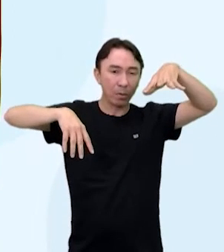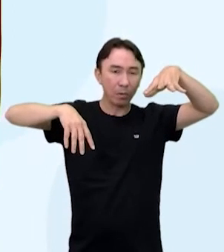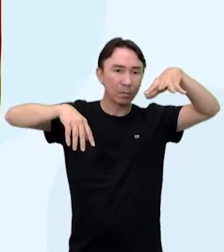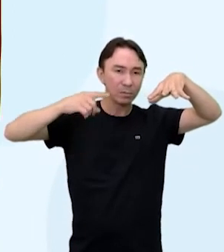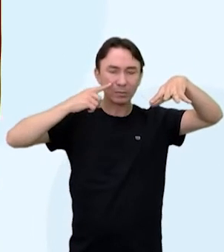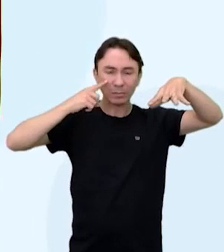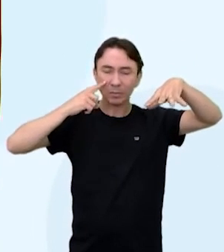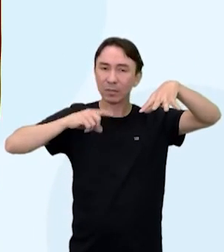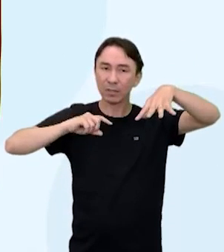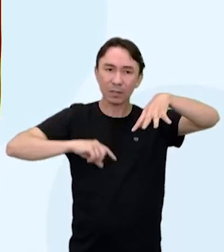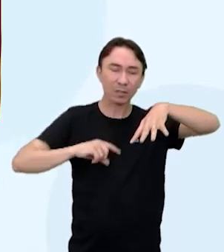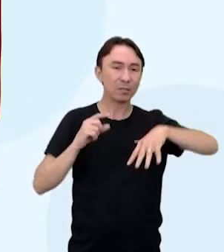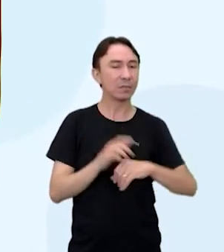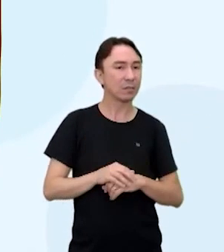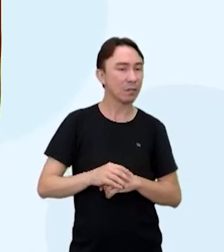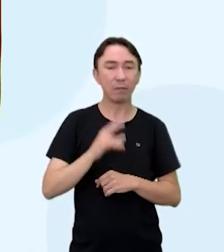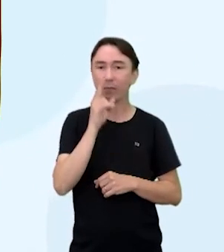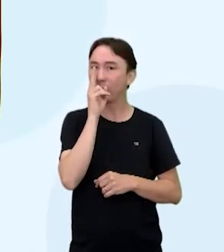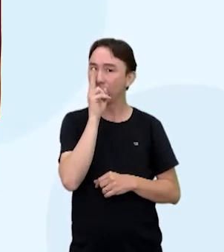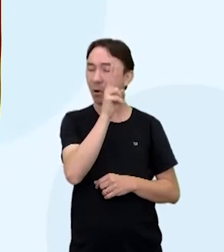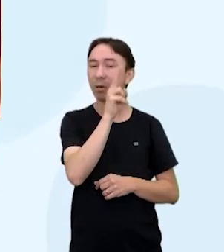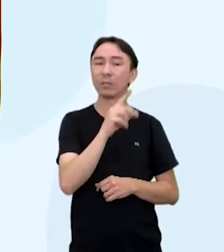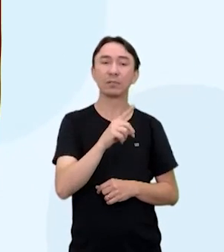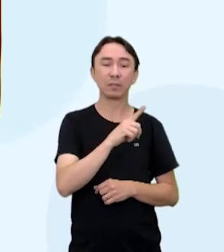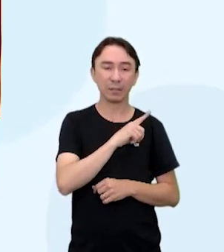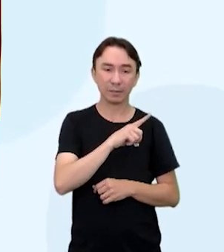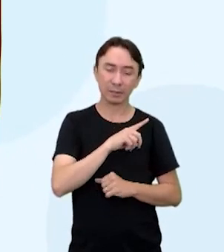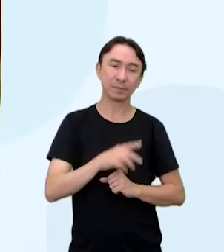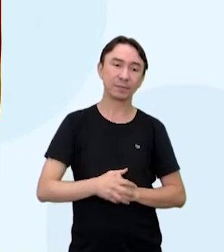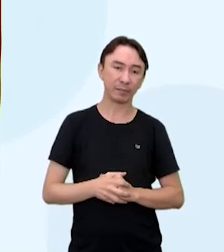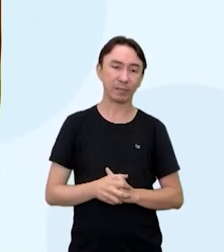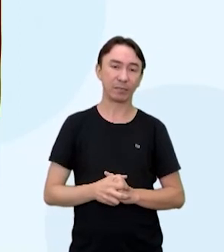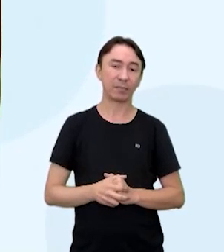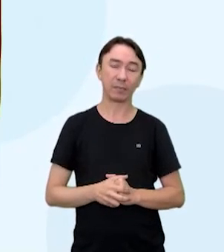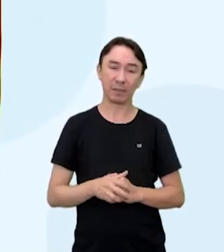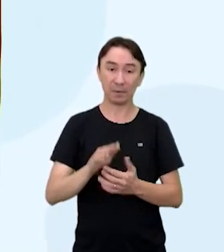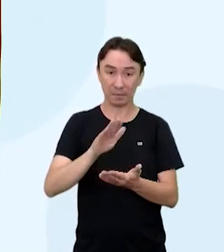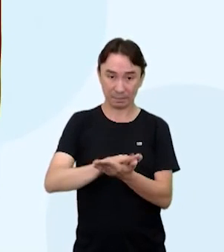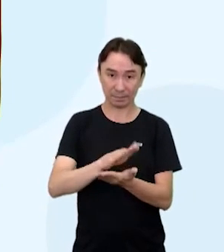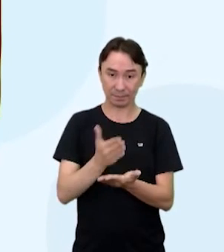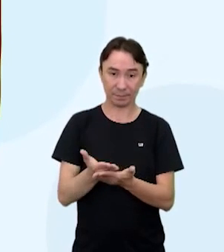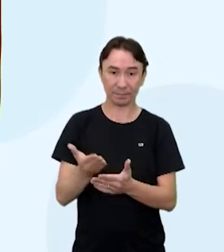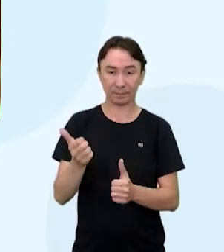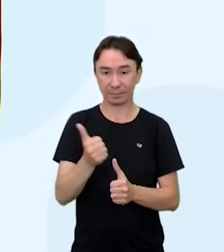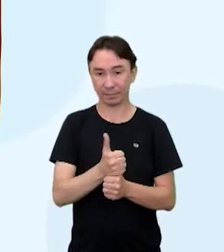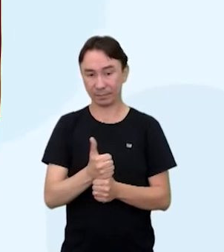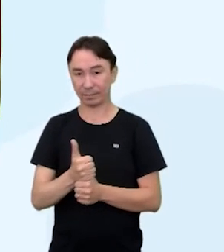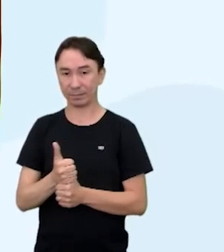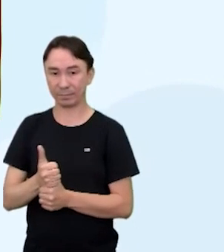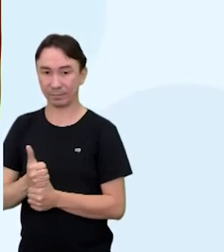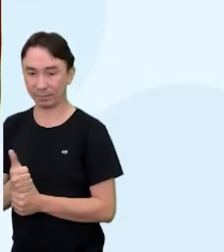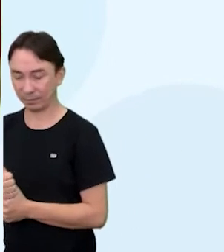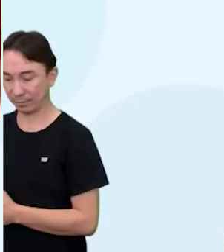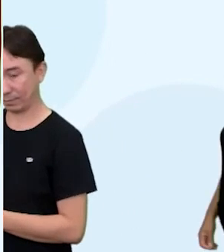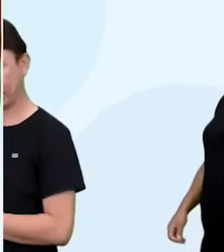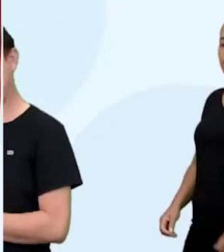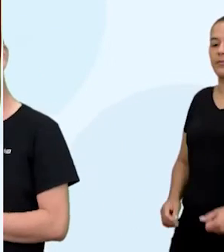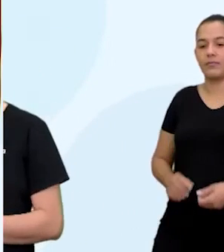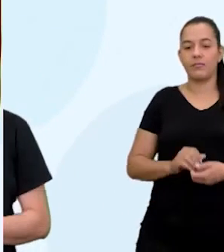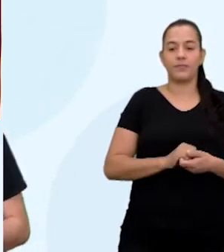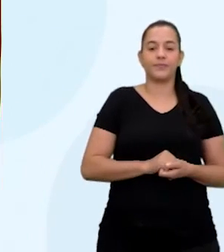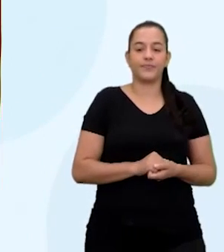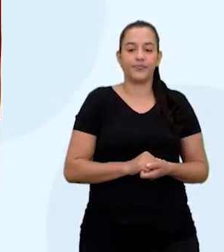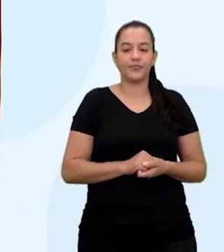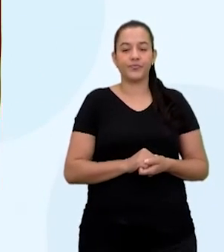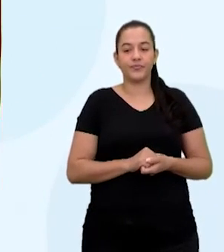assim, marcante. Então ele faz um esquema aqui de verde bem no